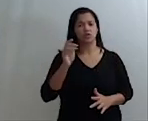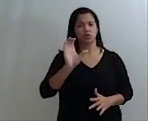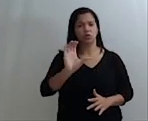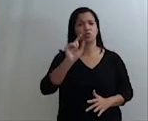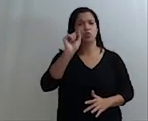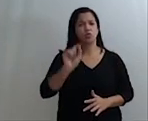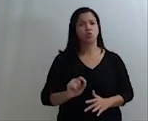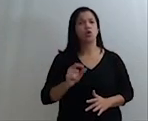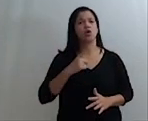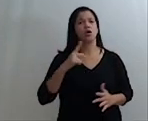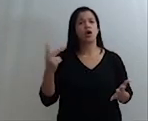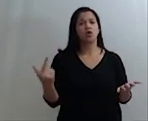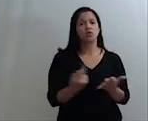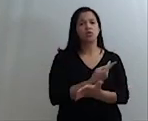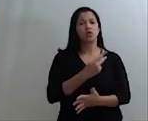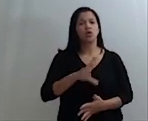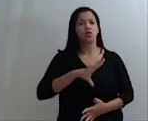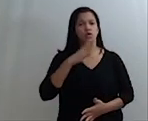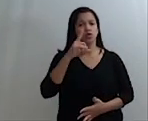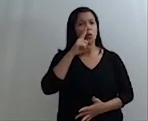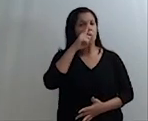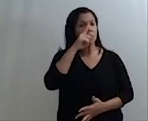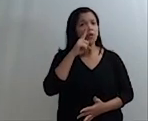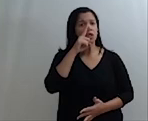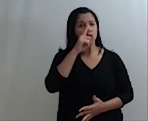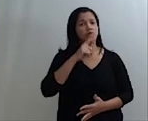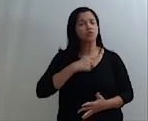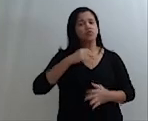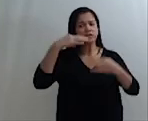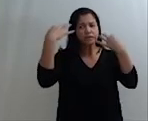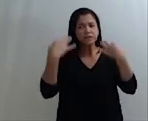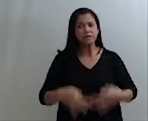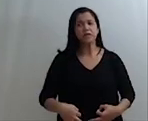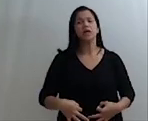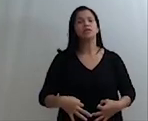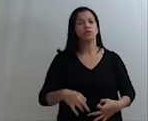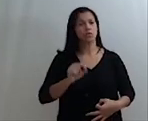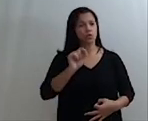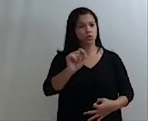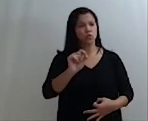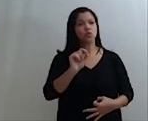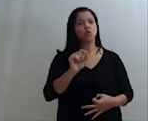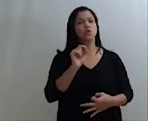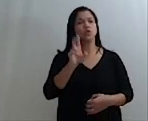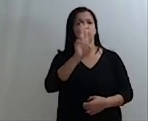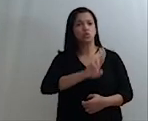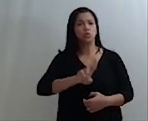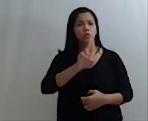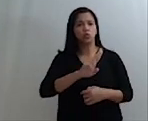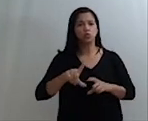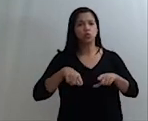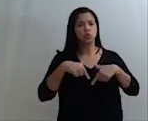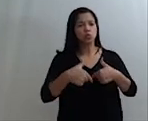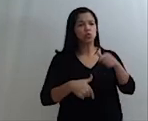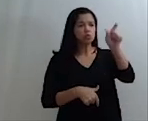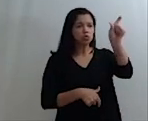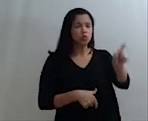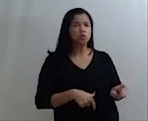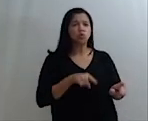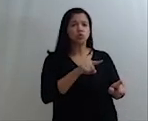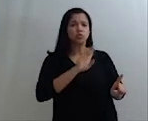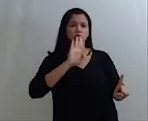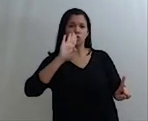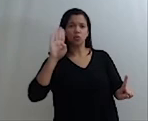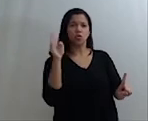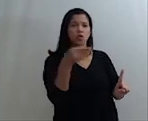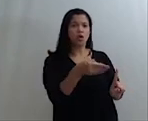Audácia e a periculosidade concreta da a conduta imputada aos pacientes no entanto a